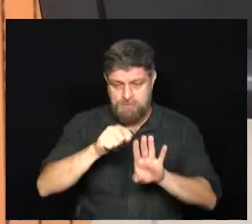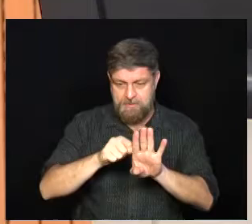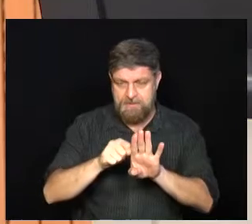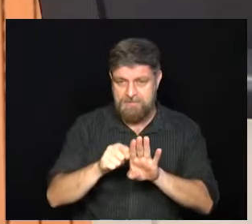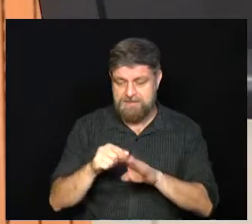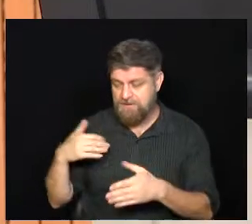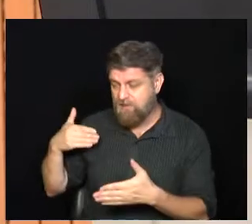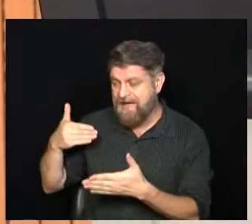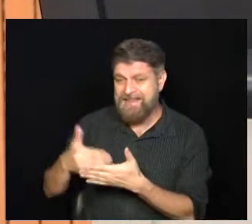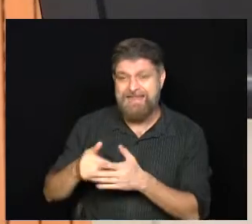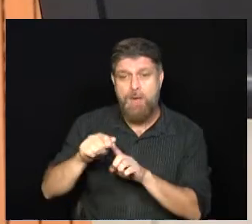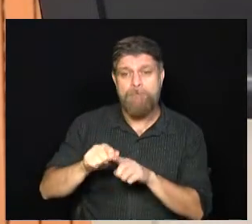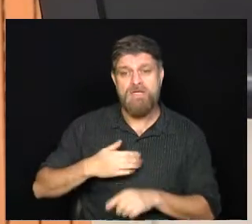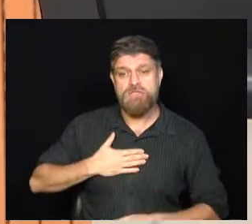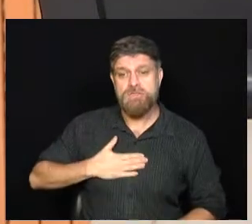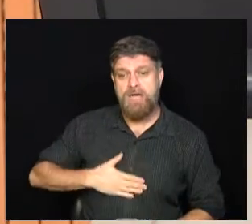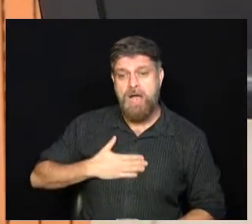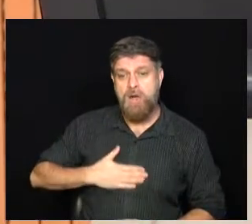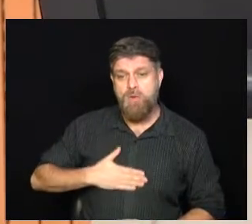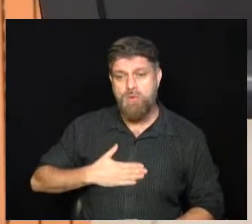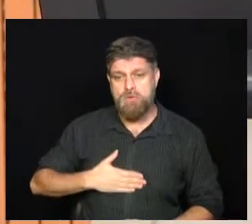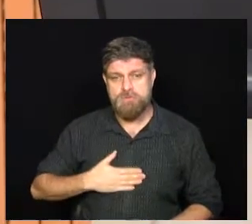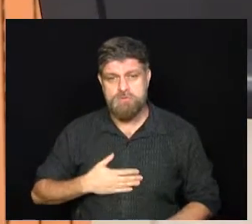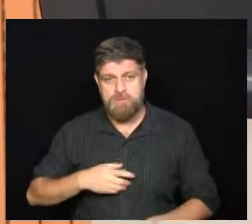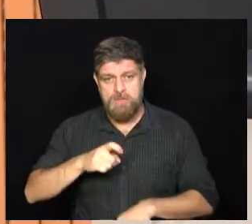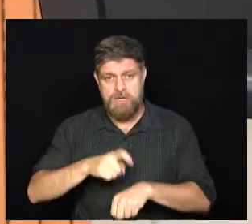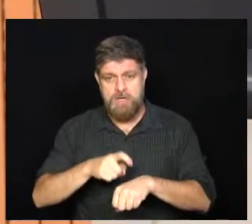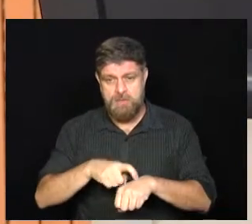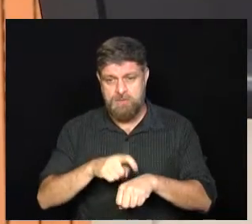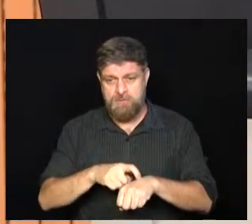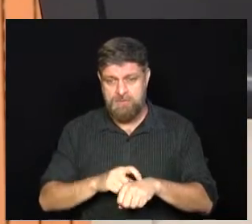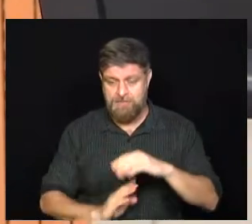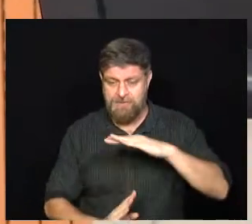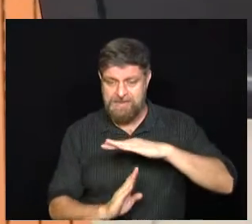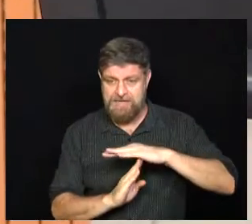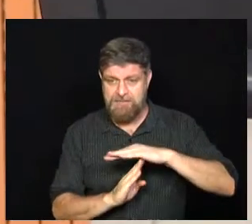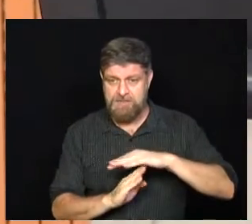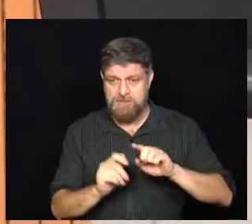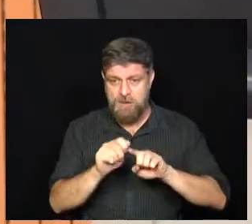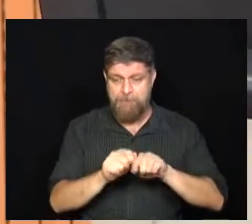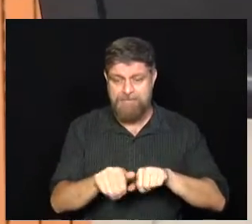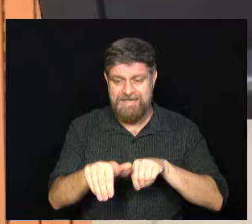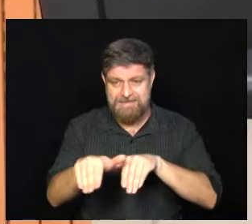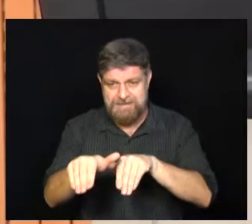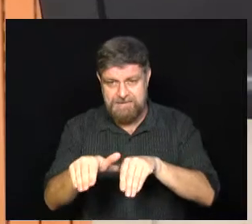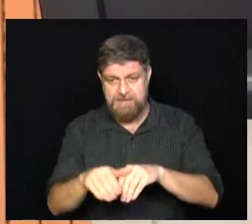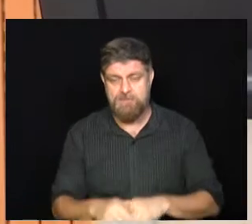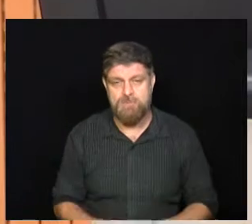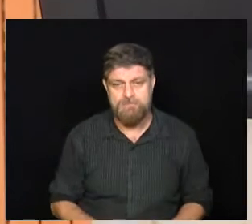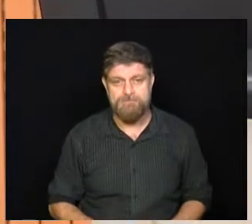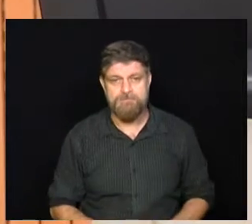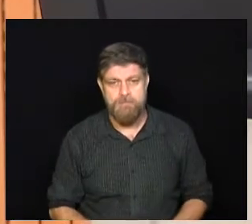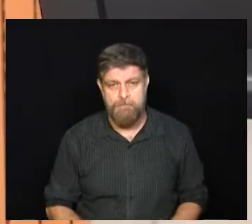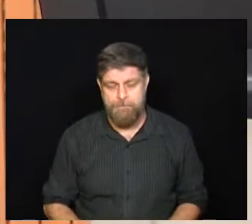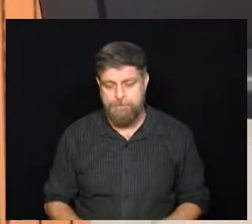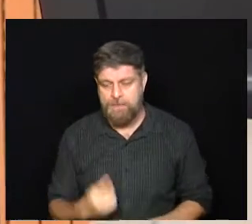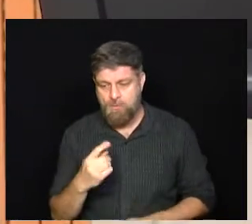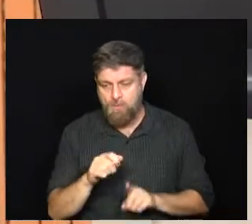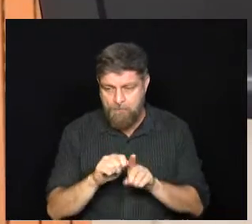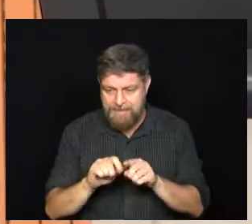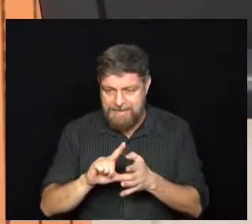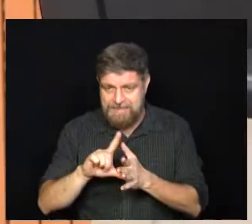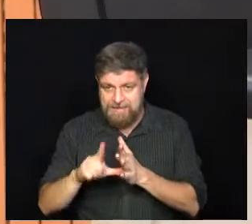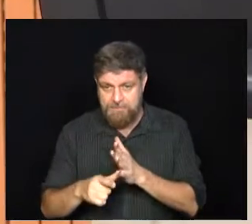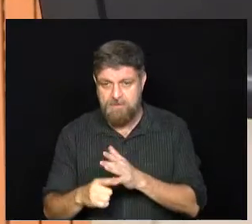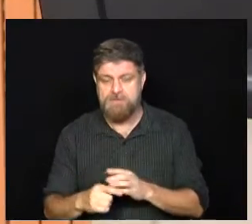agosto, e o prazo é no mês de setembro, né, até o encerramento do mês de setembro, que é um mês após o encerramento do quadrimestre,